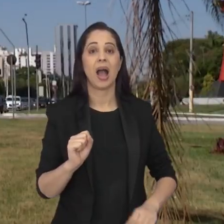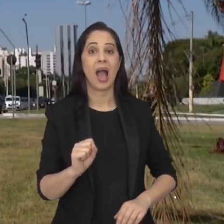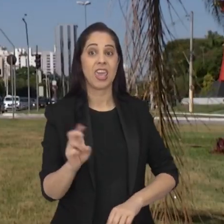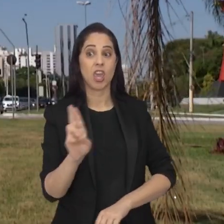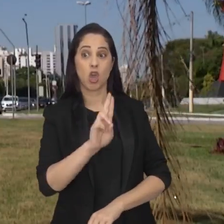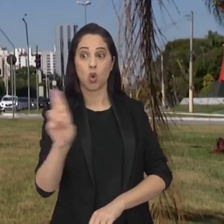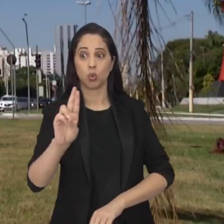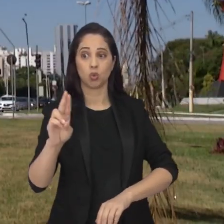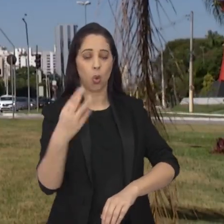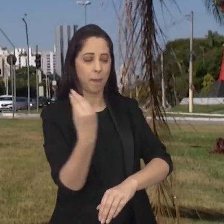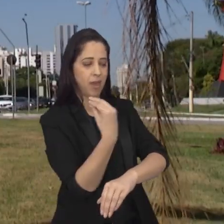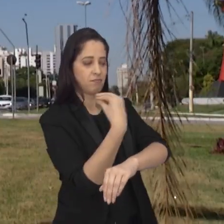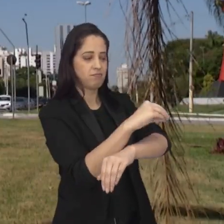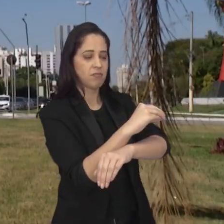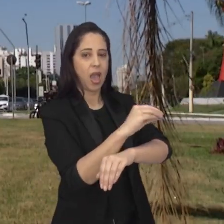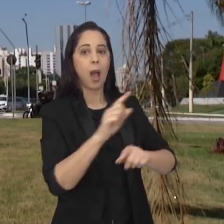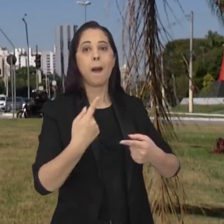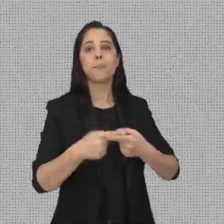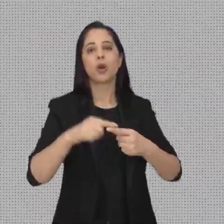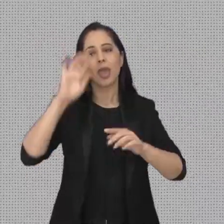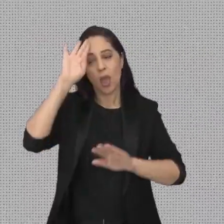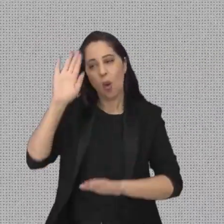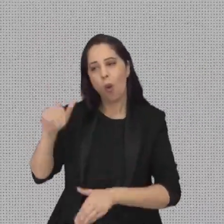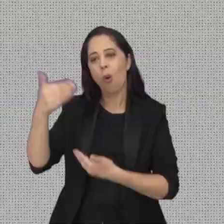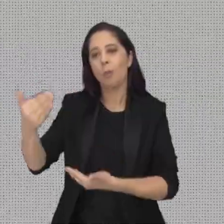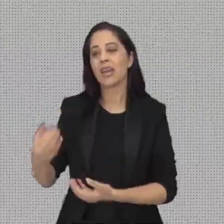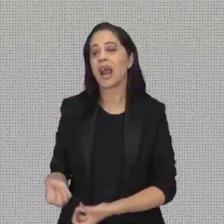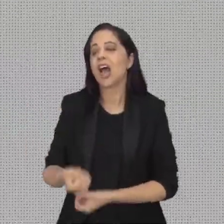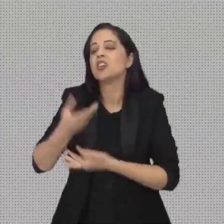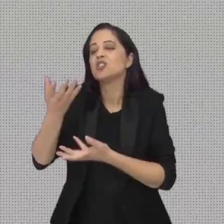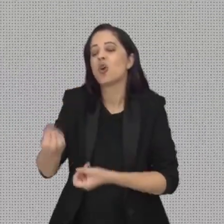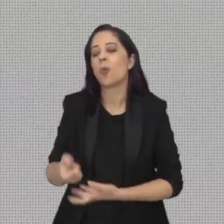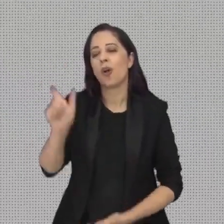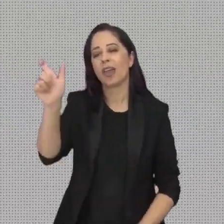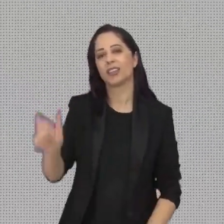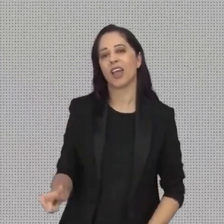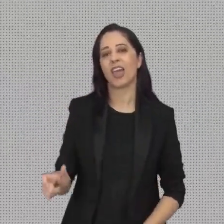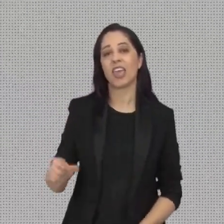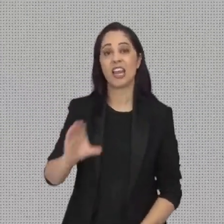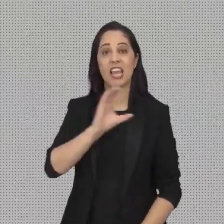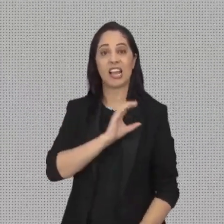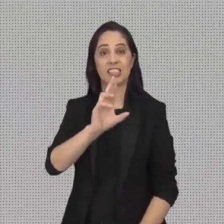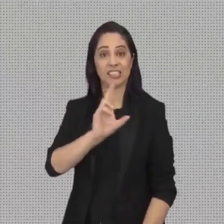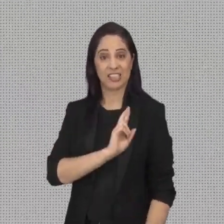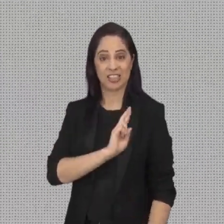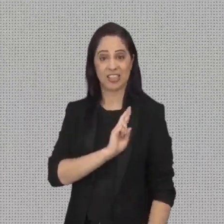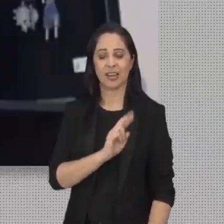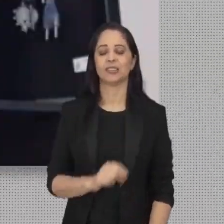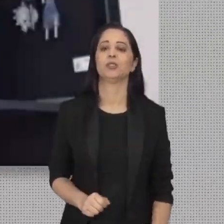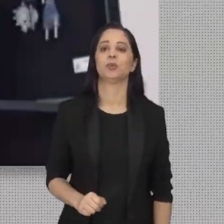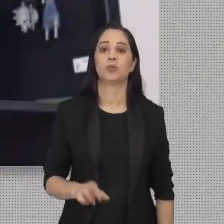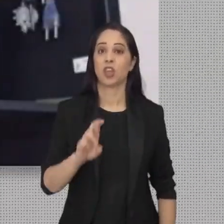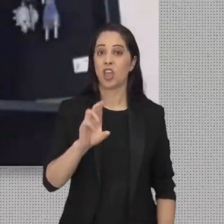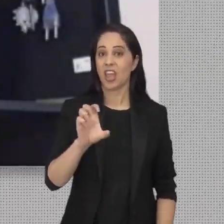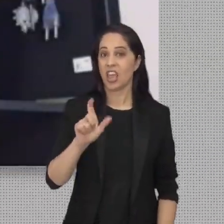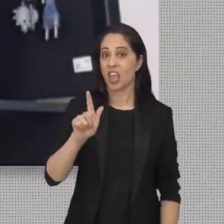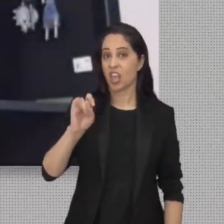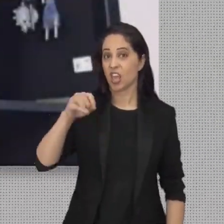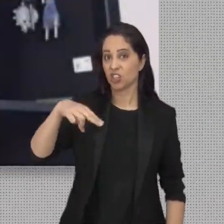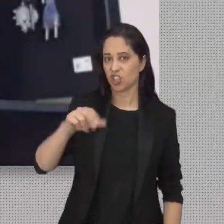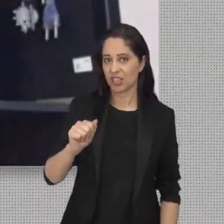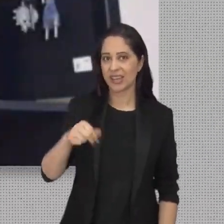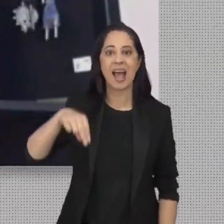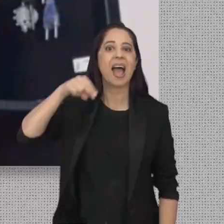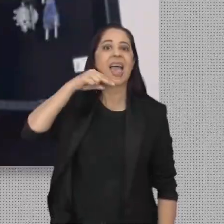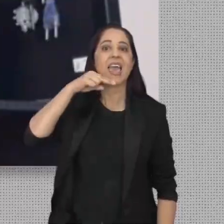foi mais uma demonstração de gratidão ao poeta, jornalista e escritor Cassiano Ricardo Leite. A Regina é